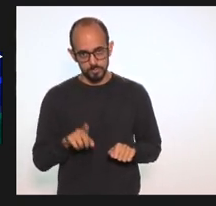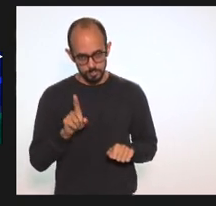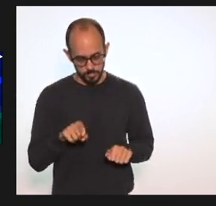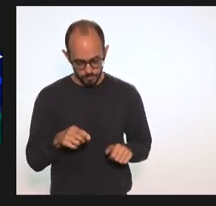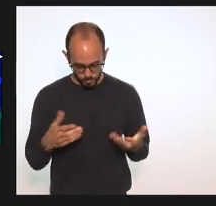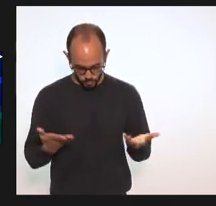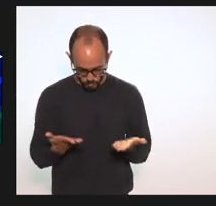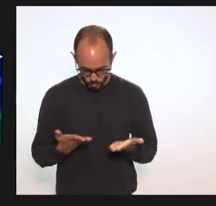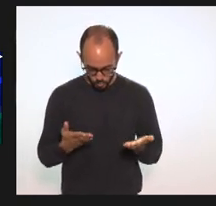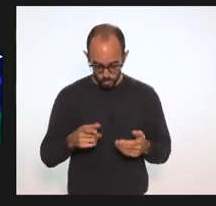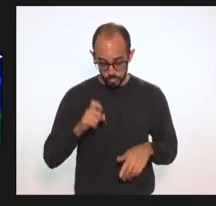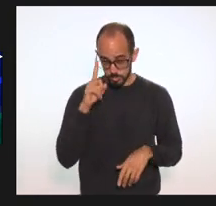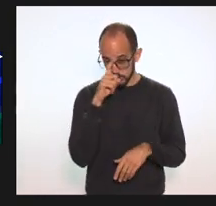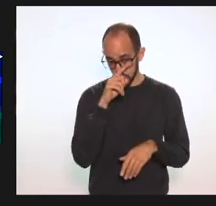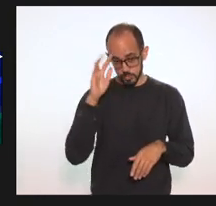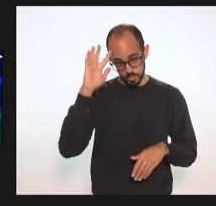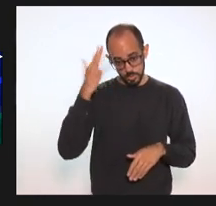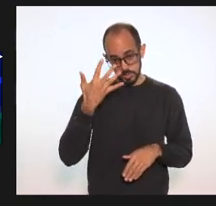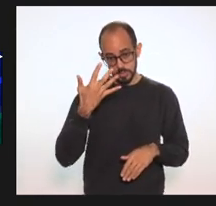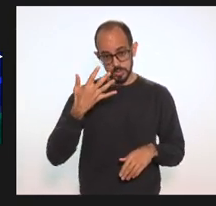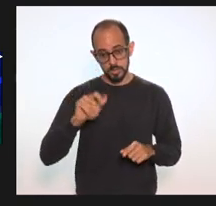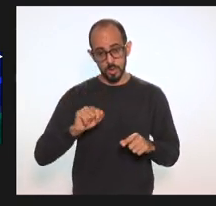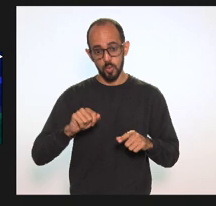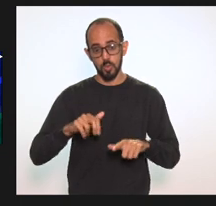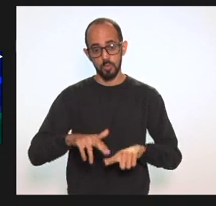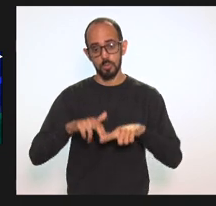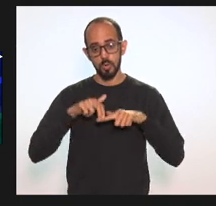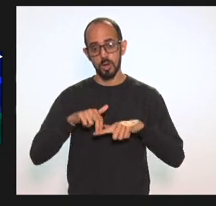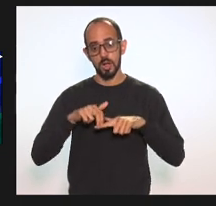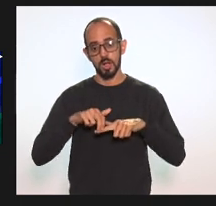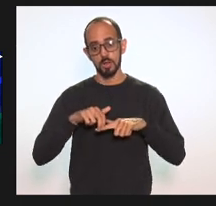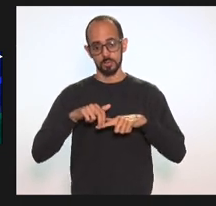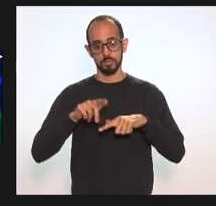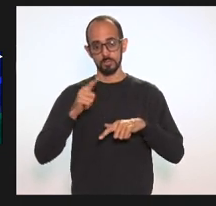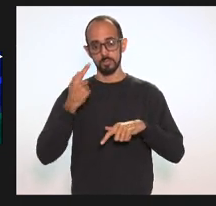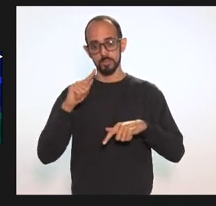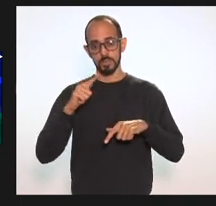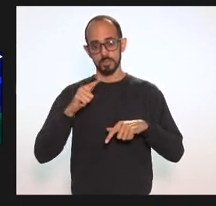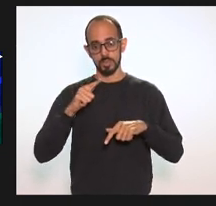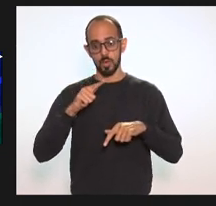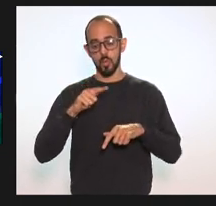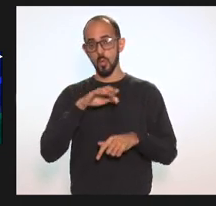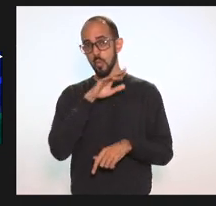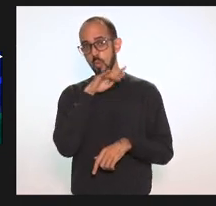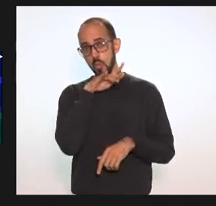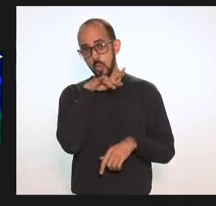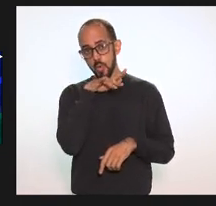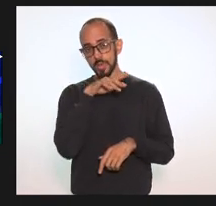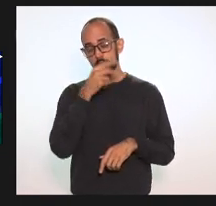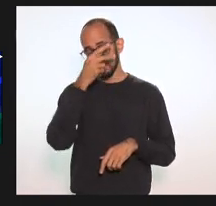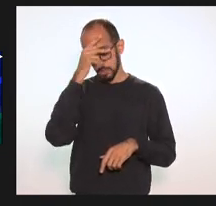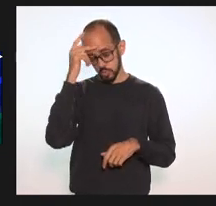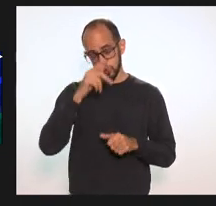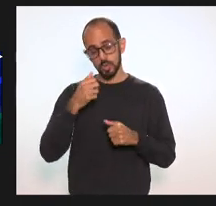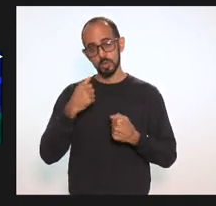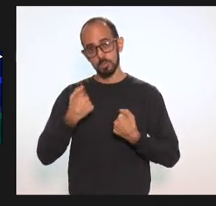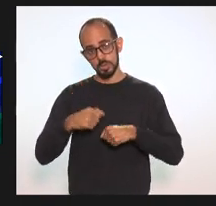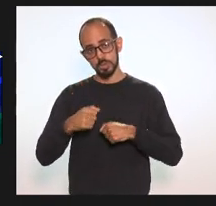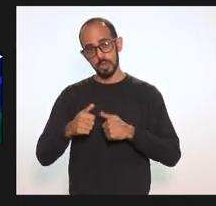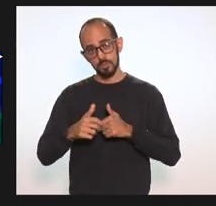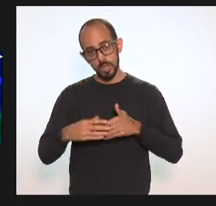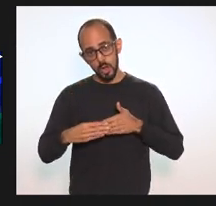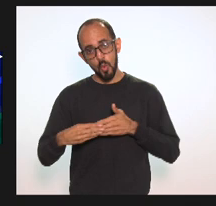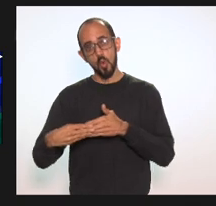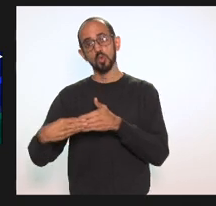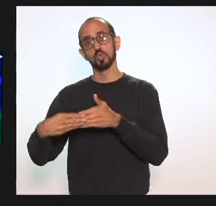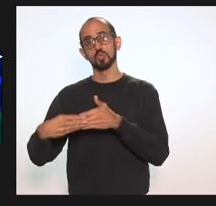difícil decisão devido à má gestão de Quem deveria ter conduzido as processo essa